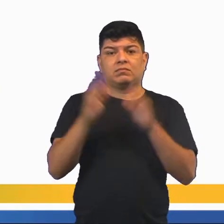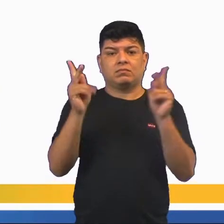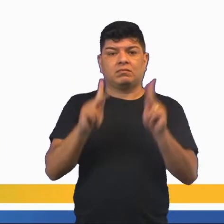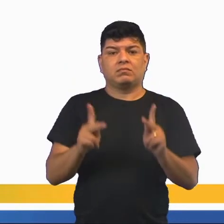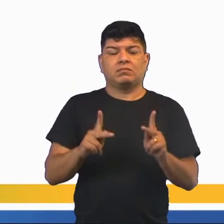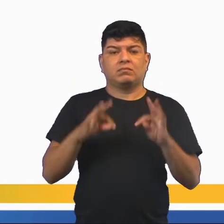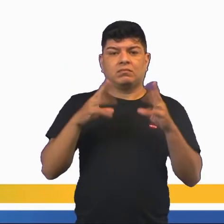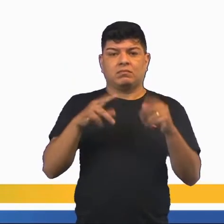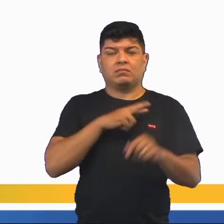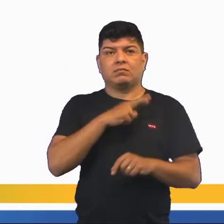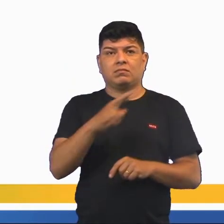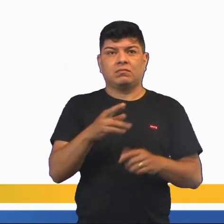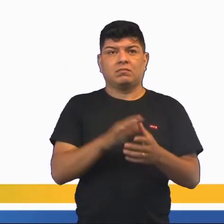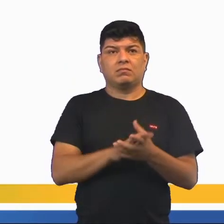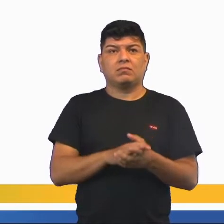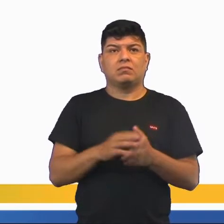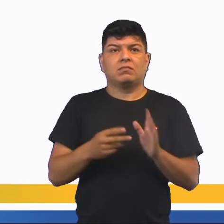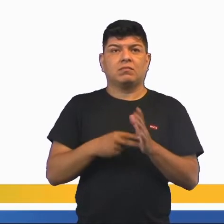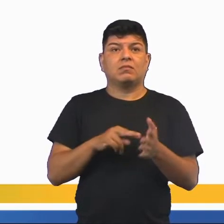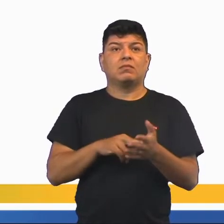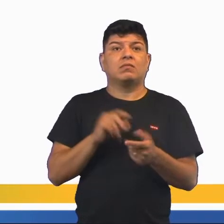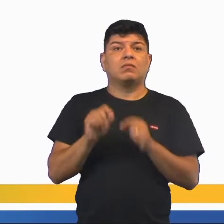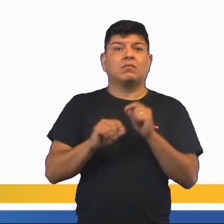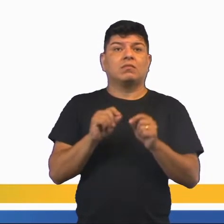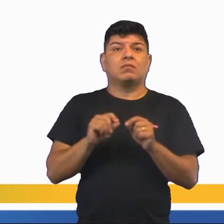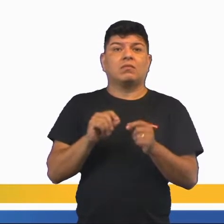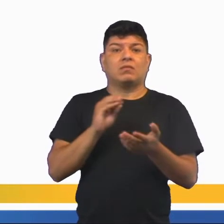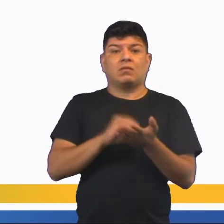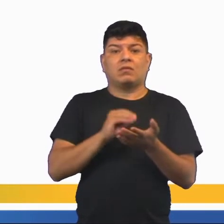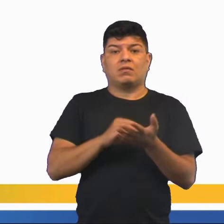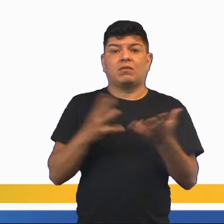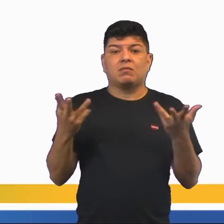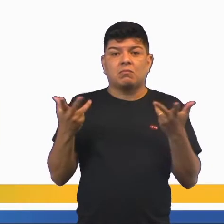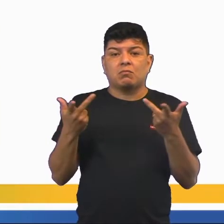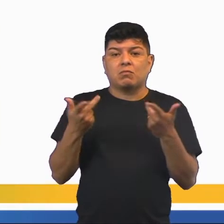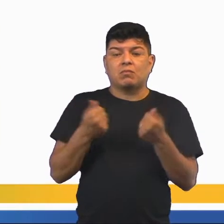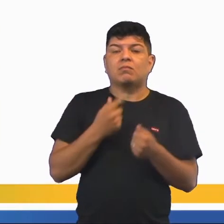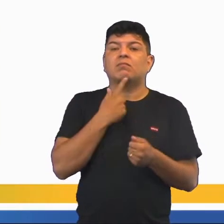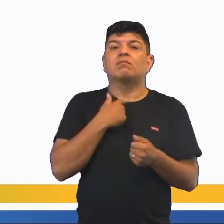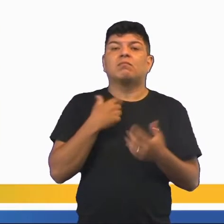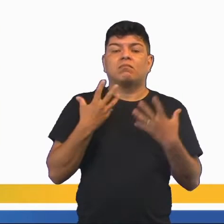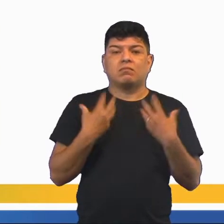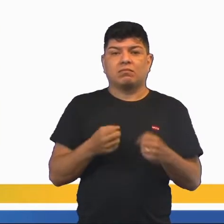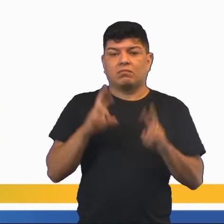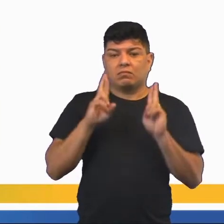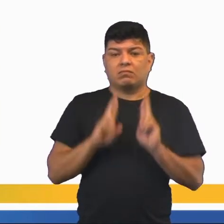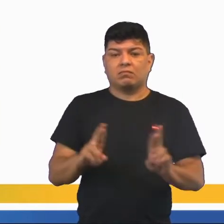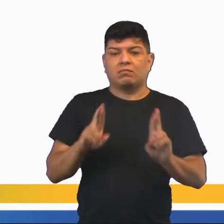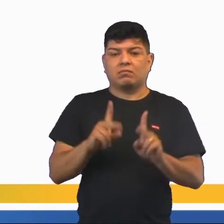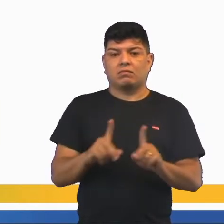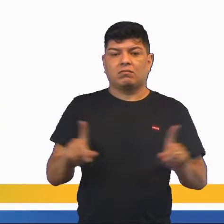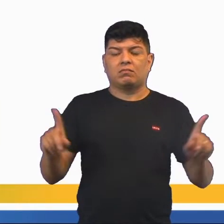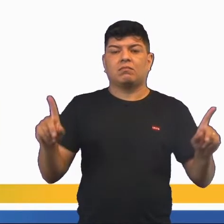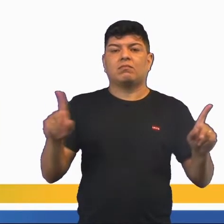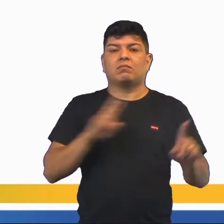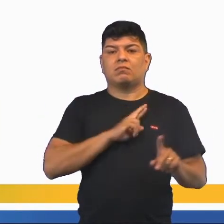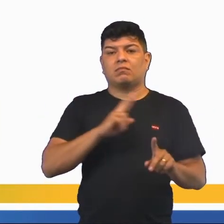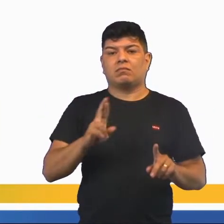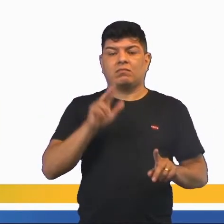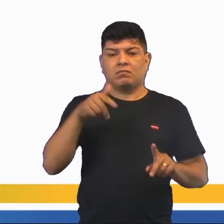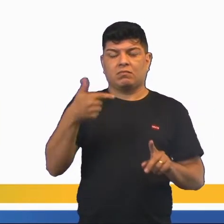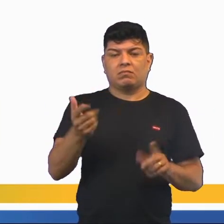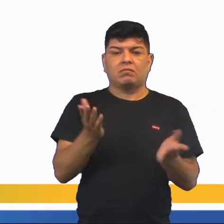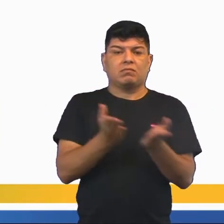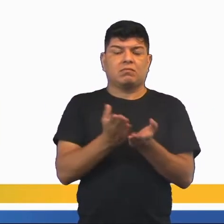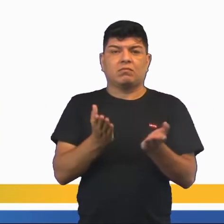fraternidade entre as religiões. O que é a intolerância religiosa? A falta de habilidade ou vontade em reconhecer e respeitar as diferenças religiosas, as